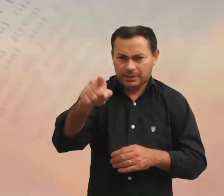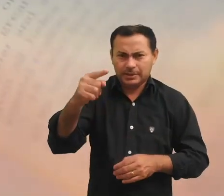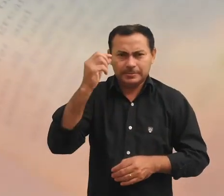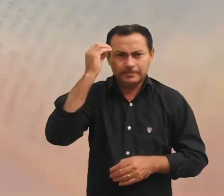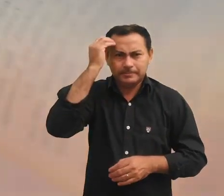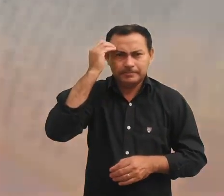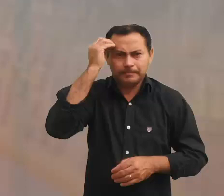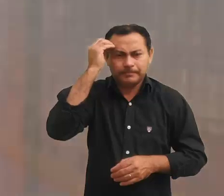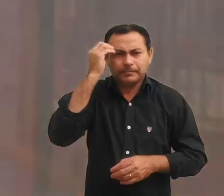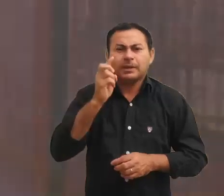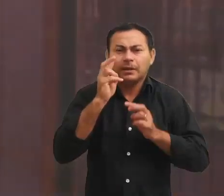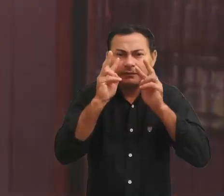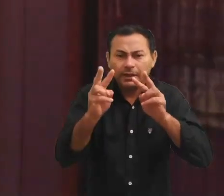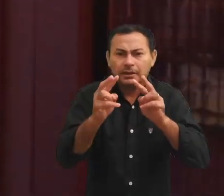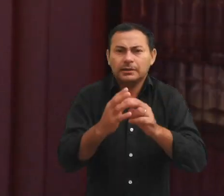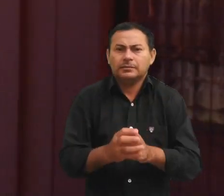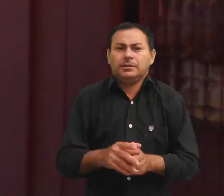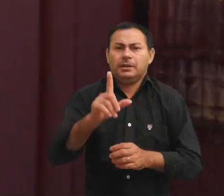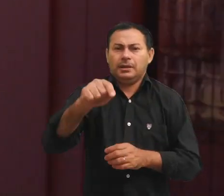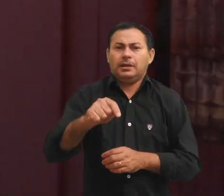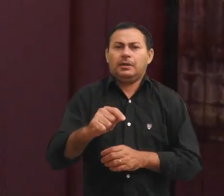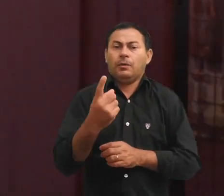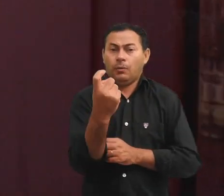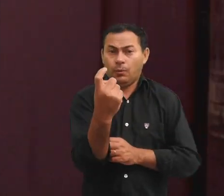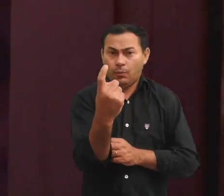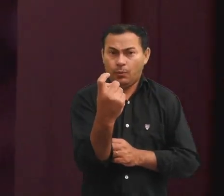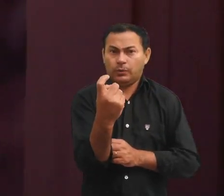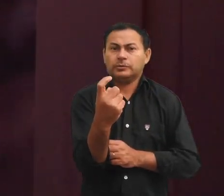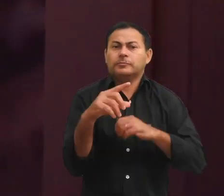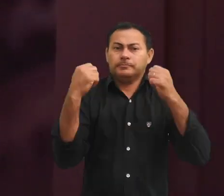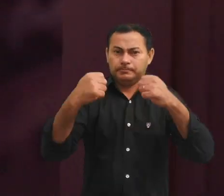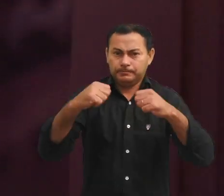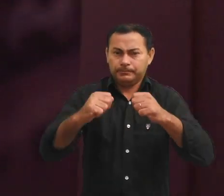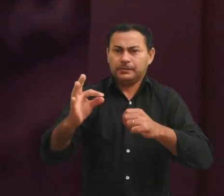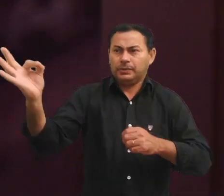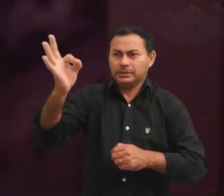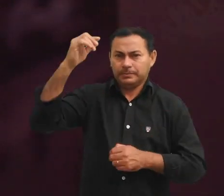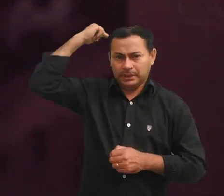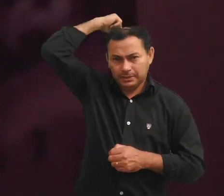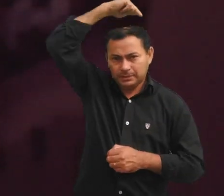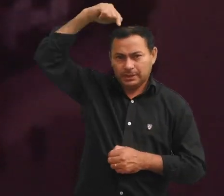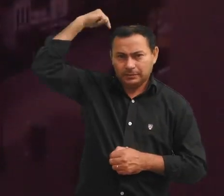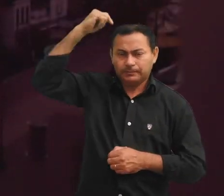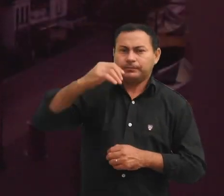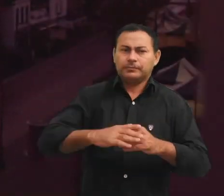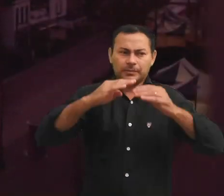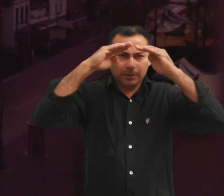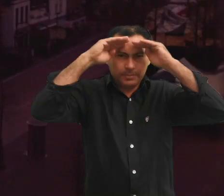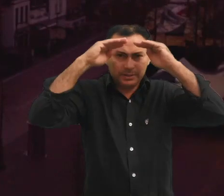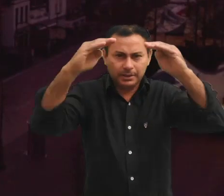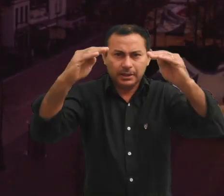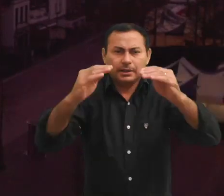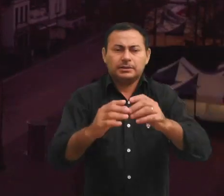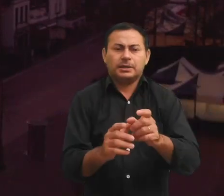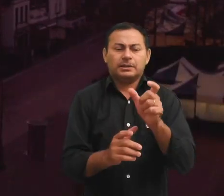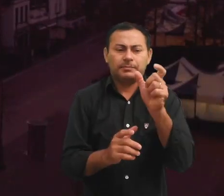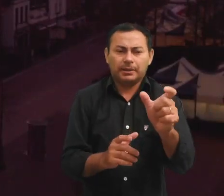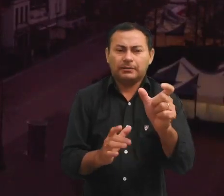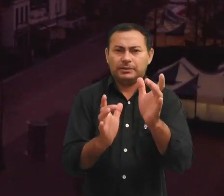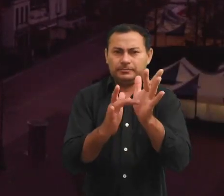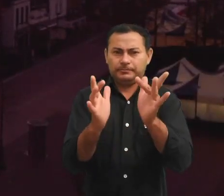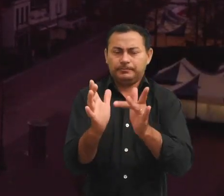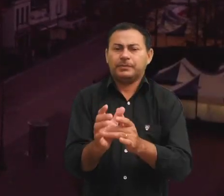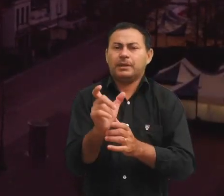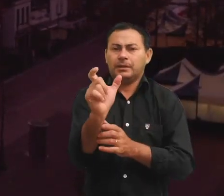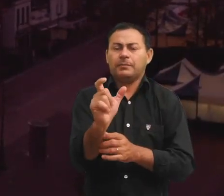obedecem. Se você pensar a respeito, verá que estes são os únicos que precisam do Espírito Santo. E a obediência